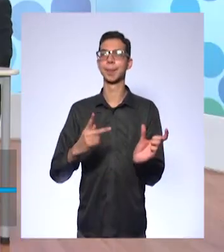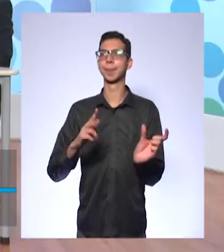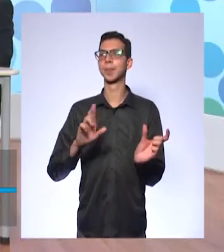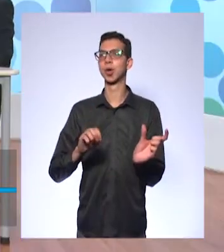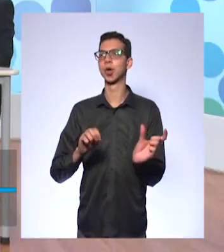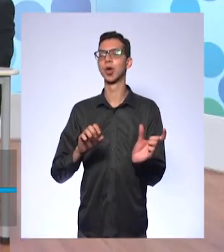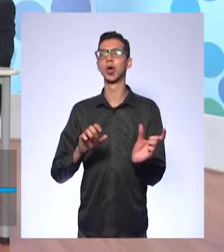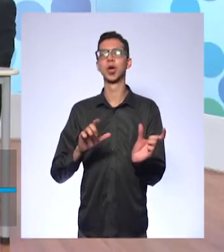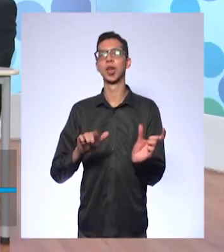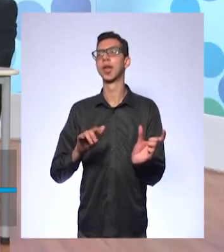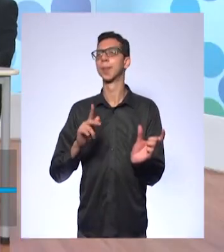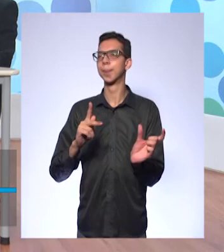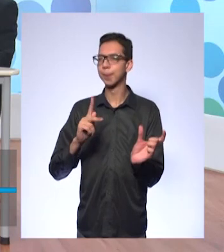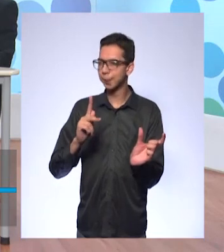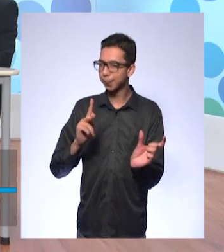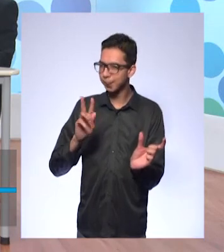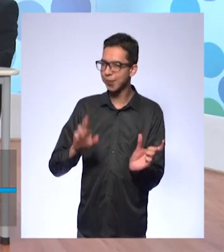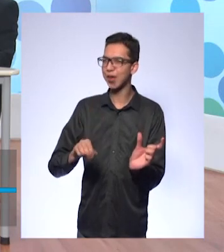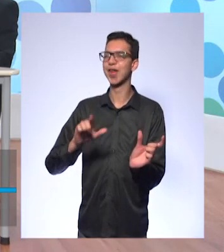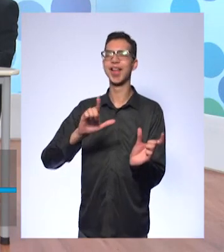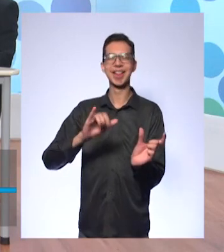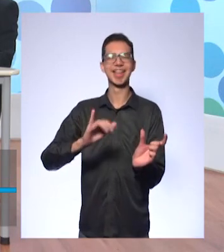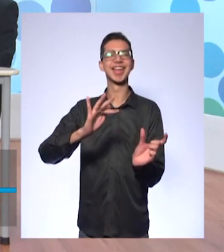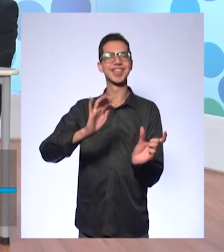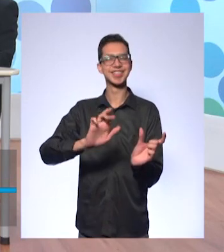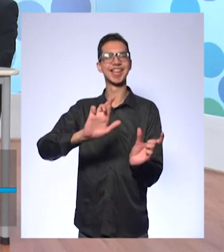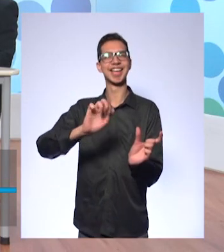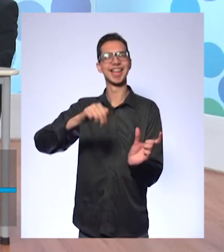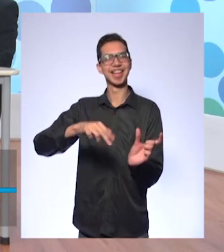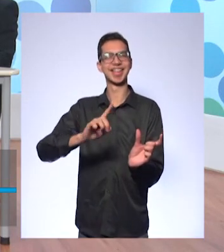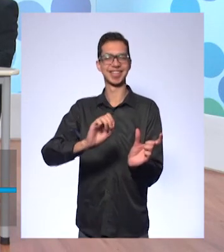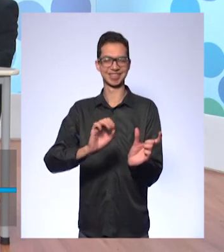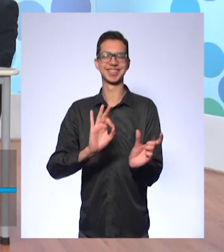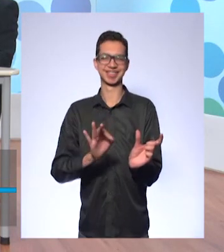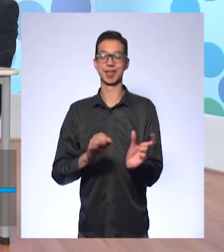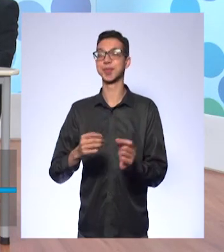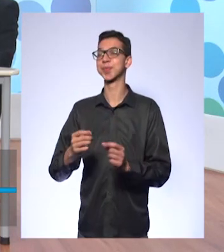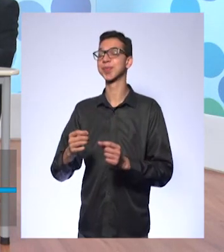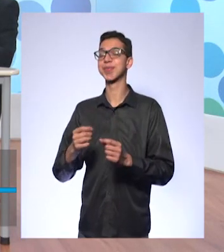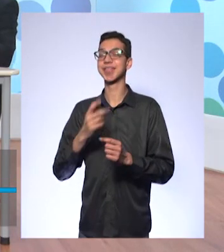proliferando. Proliferando. Eu tive também um probleminha com a palavra